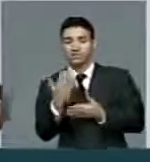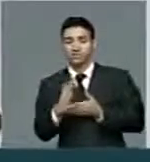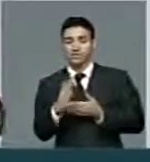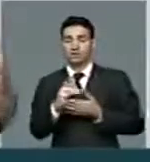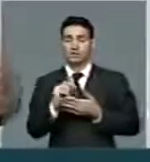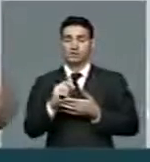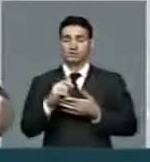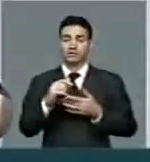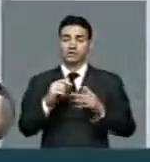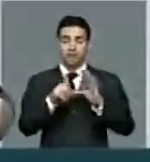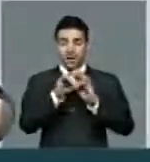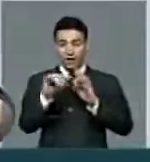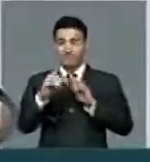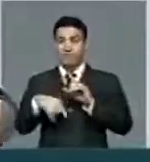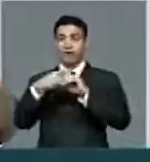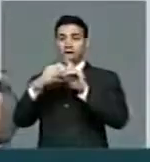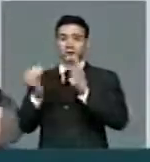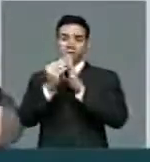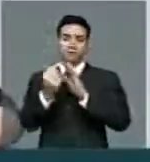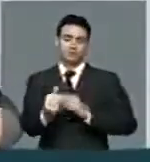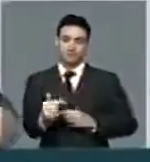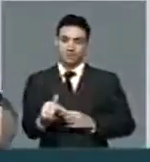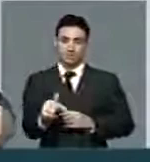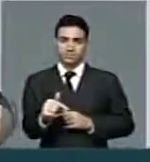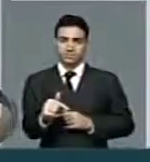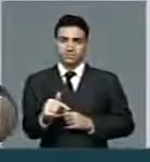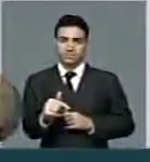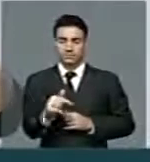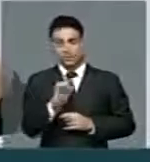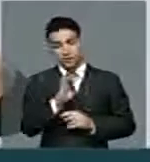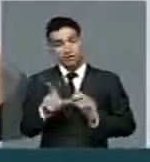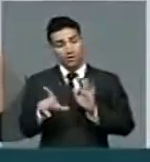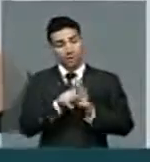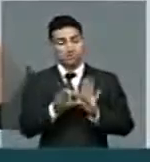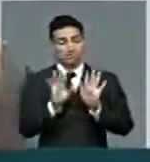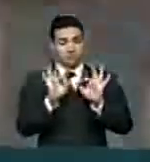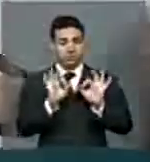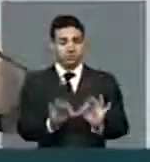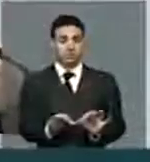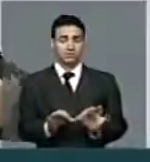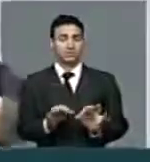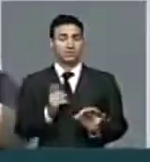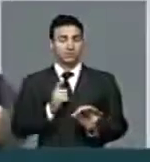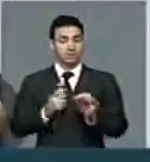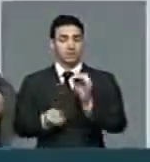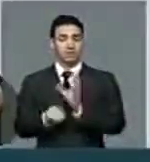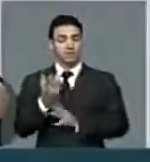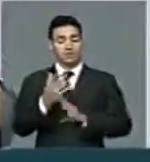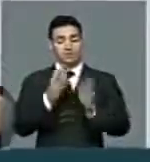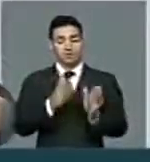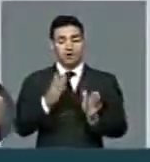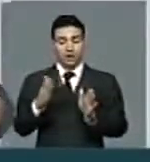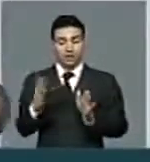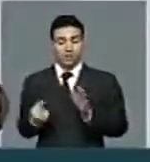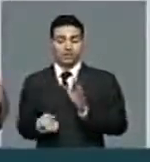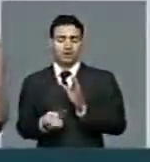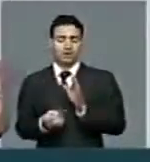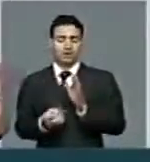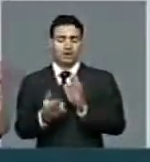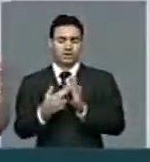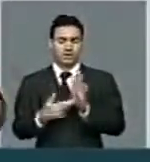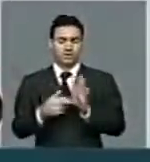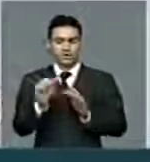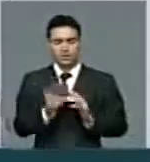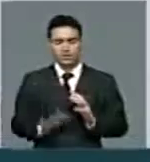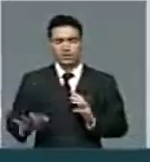além da lei. Ao contrário. Tá? Na realidade, você está instituindo as etapas de regra geral de como é que